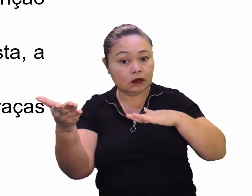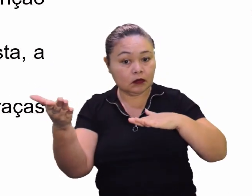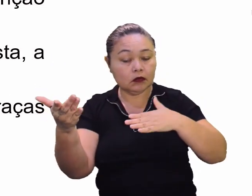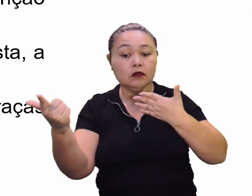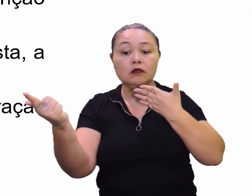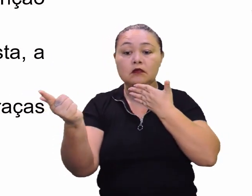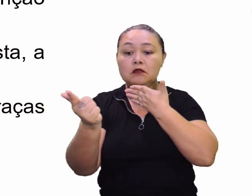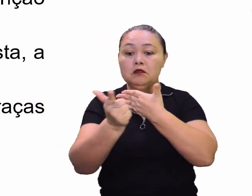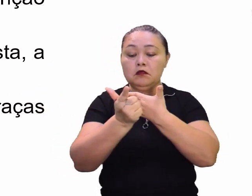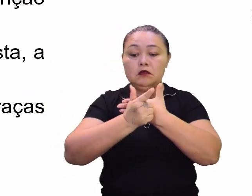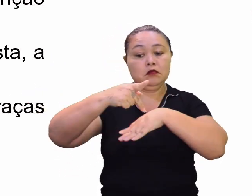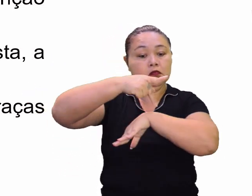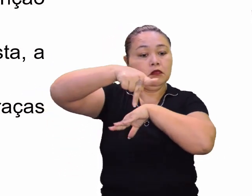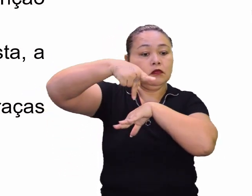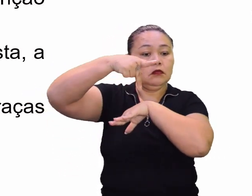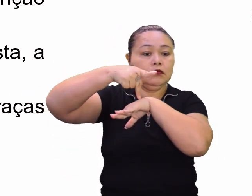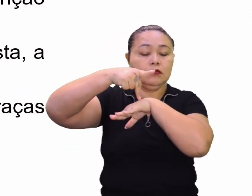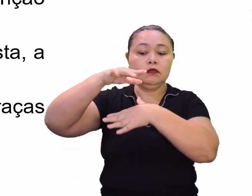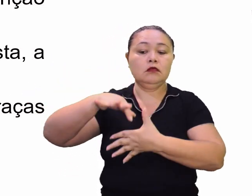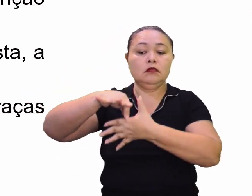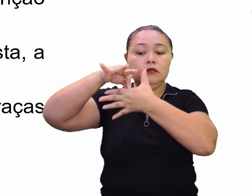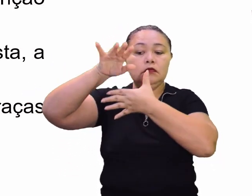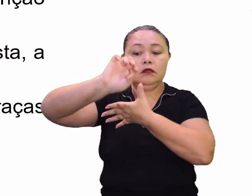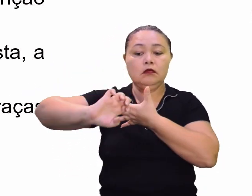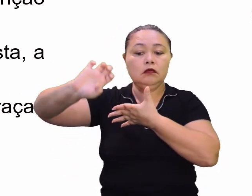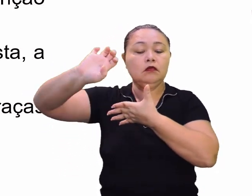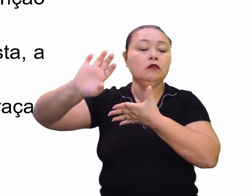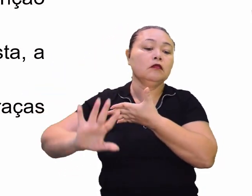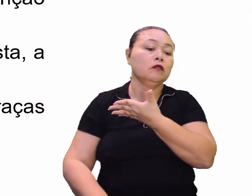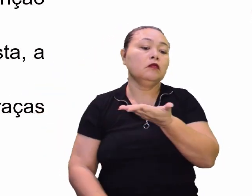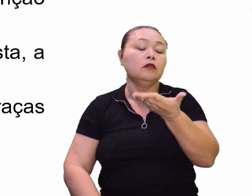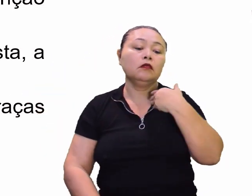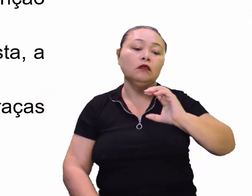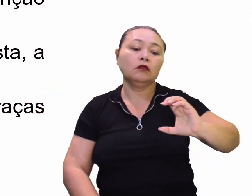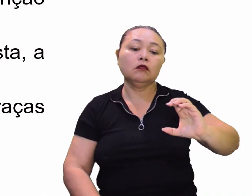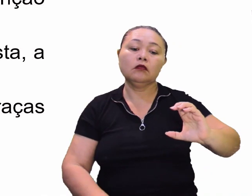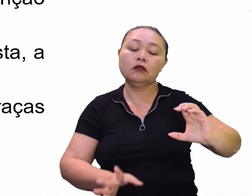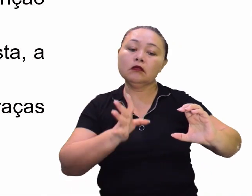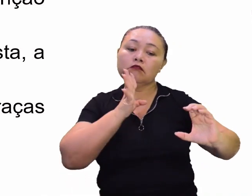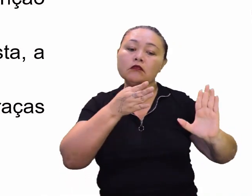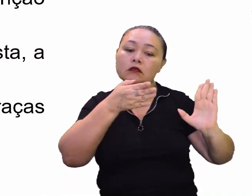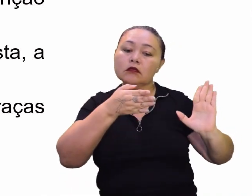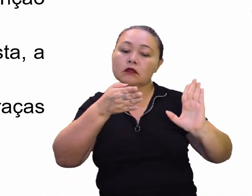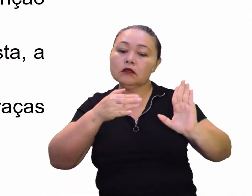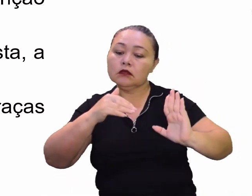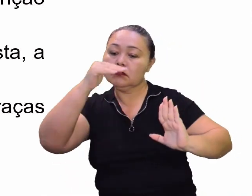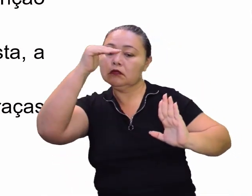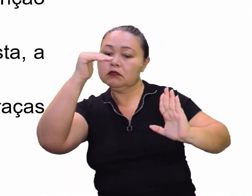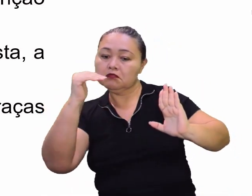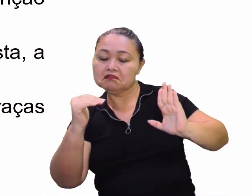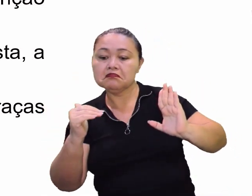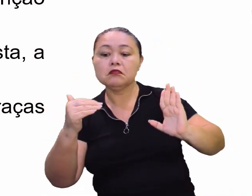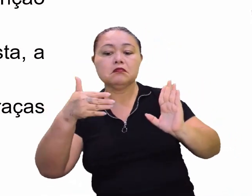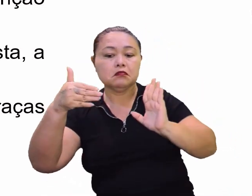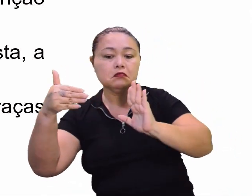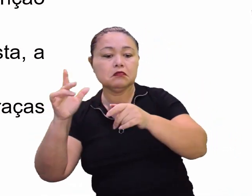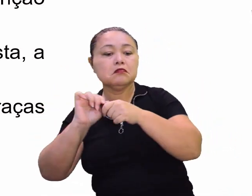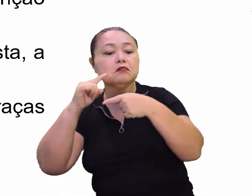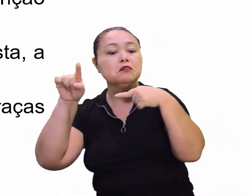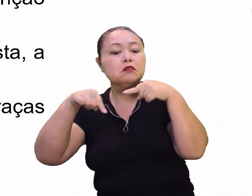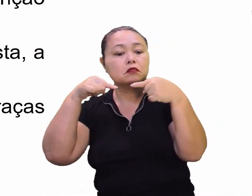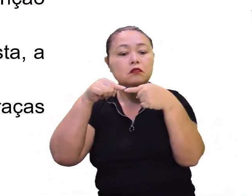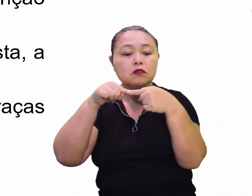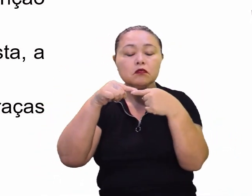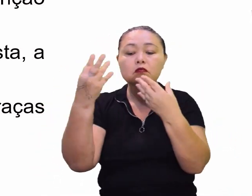atualidade, o seu papel de país líder da Europa. C. Conheceu períodos de altos e baixos em função